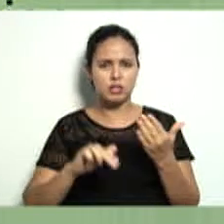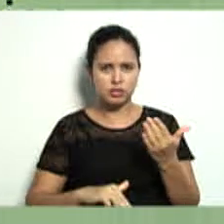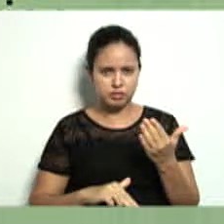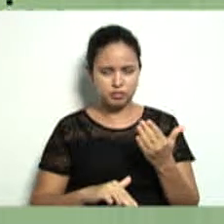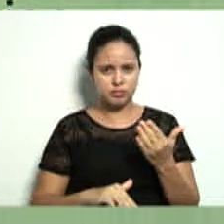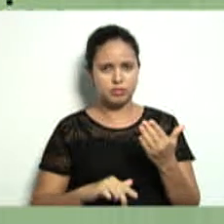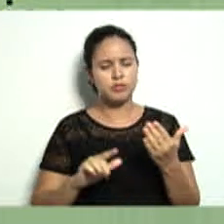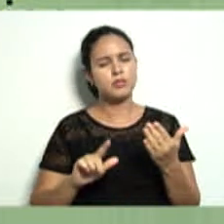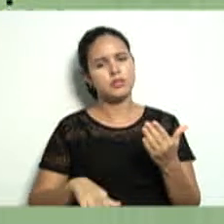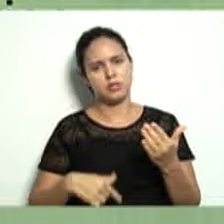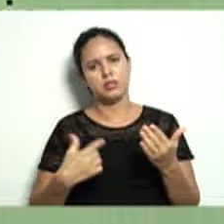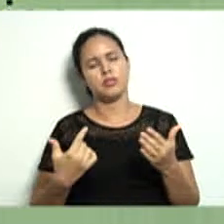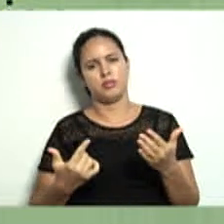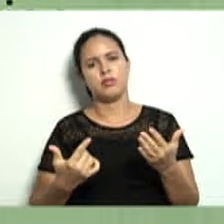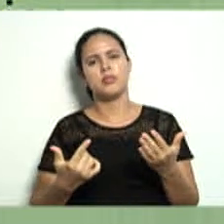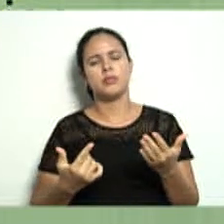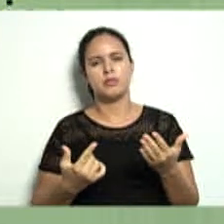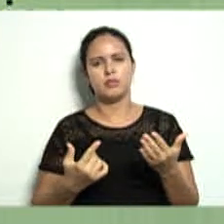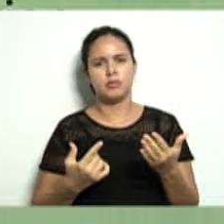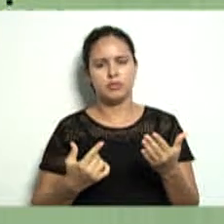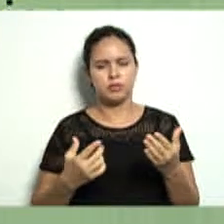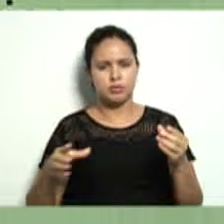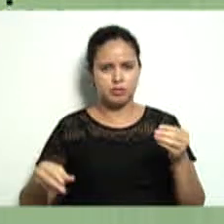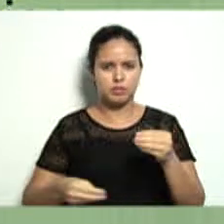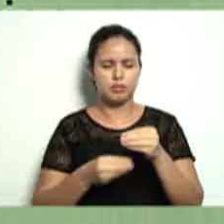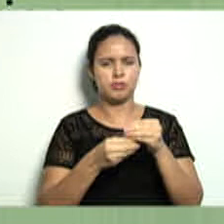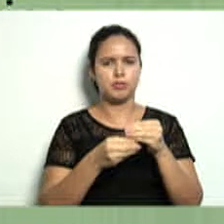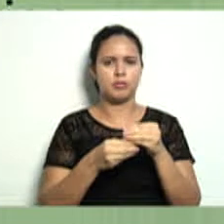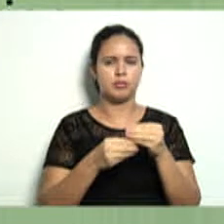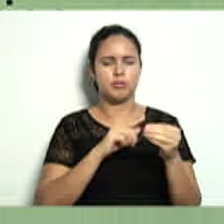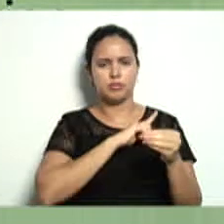o desafio aí da governança